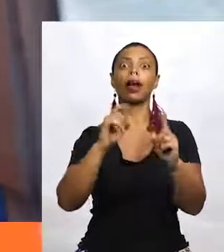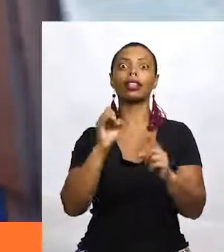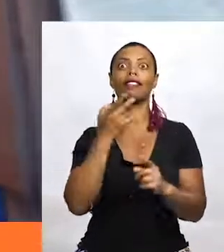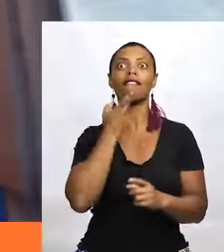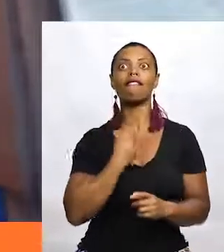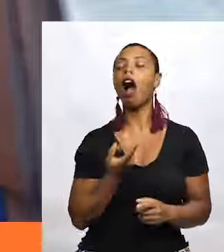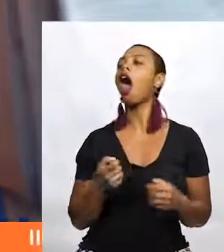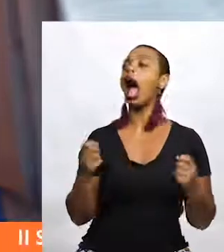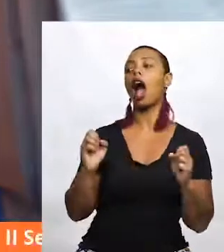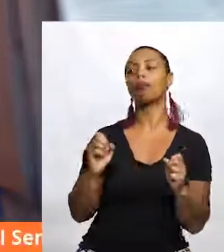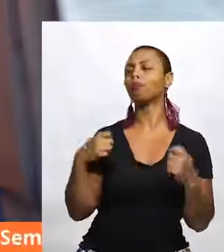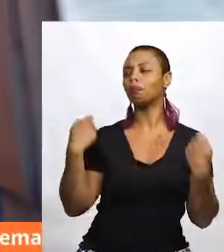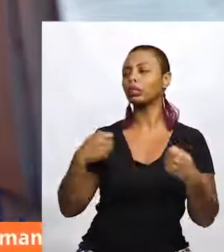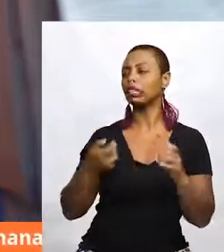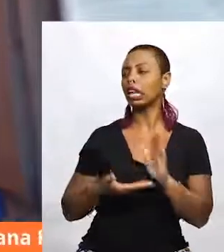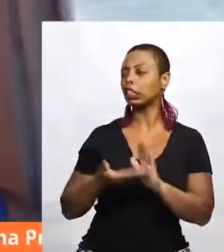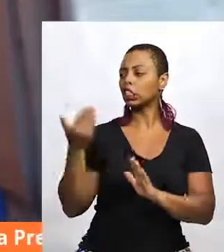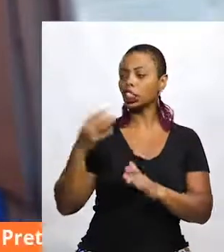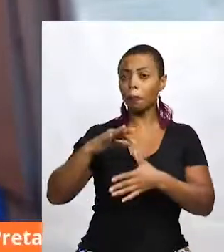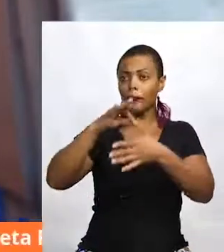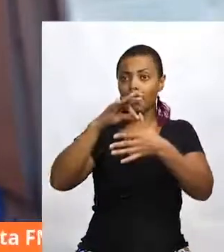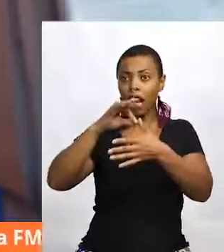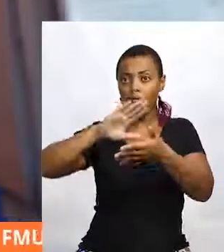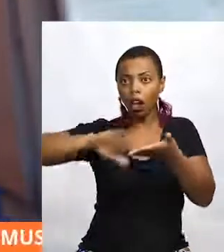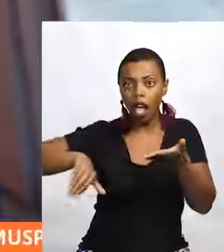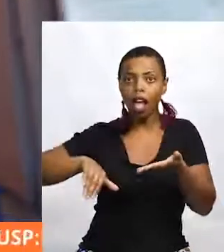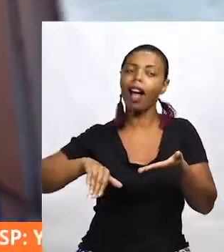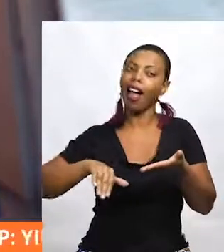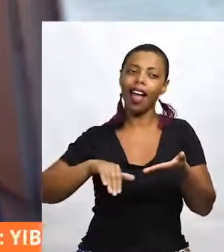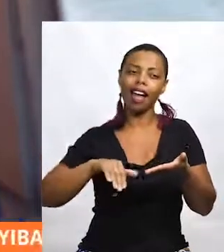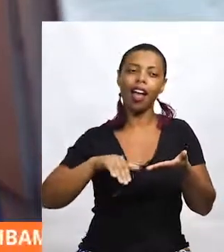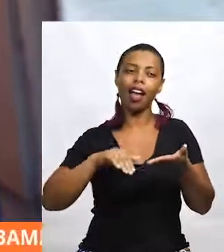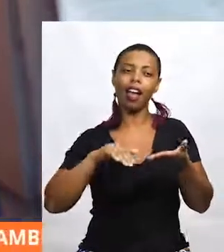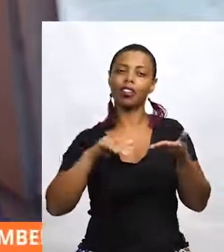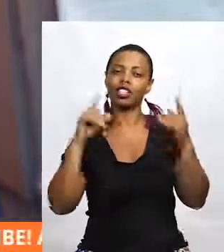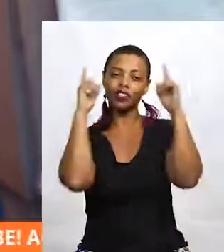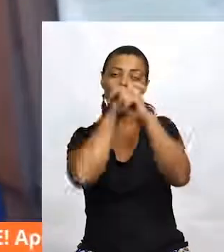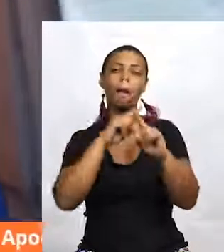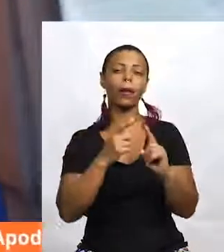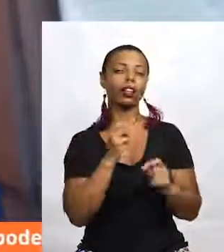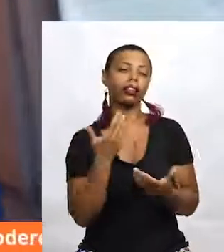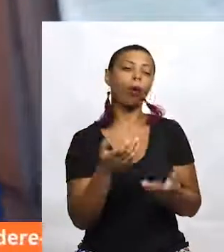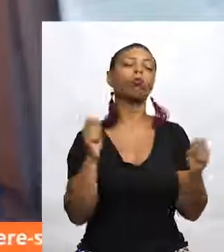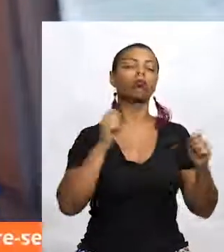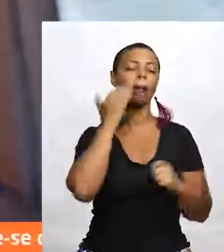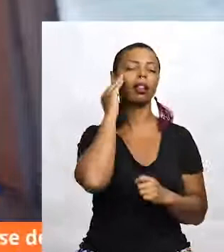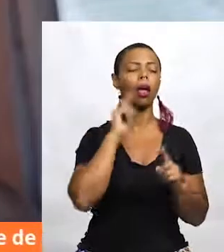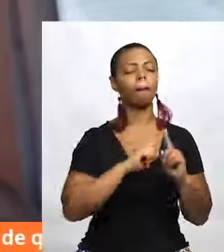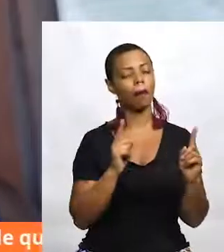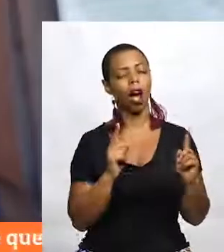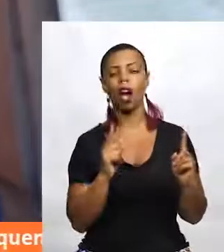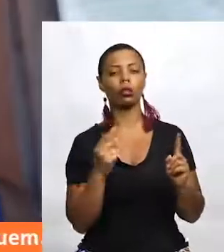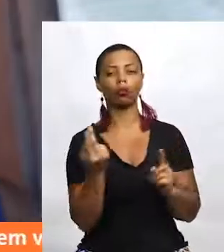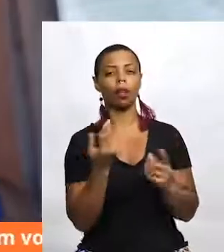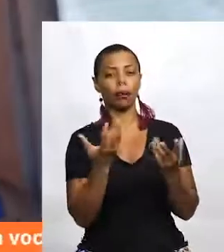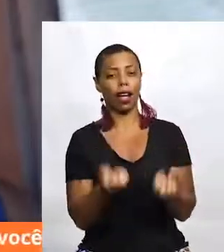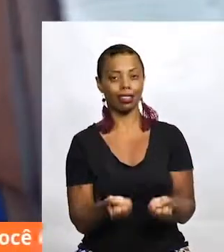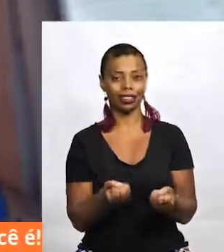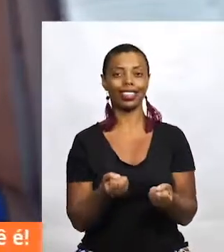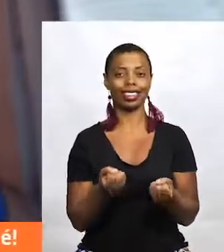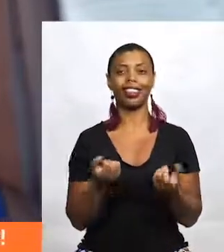não é aceitável. Os brancos terão que abrir mão dos privilégios que têm. Então, essa é a importância de se aquilombar, como diz a Merlin. A